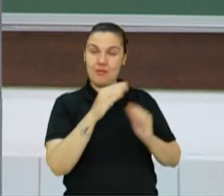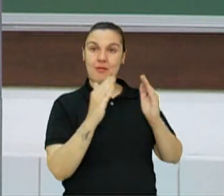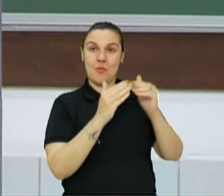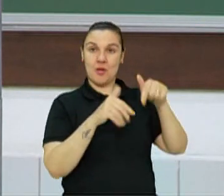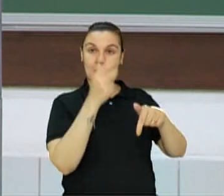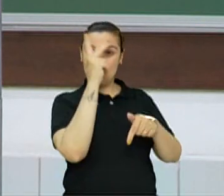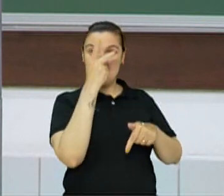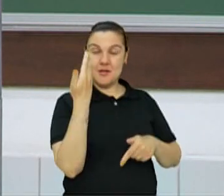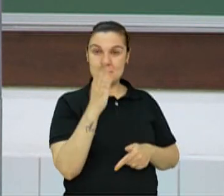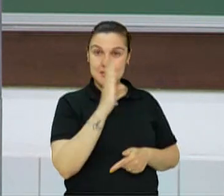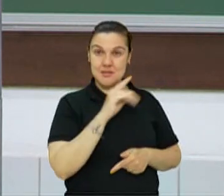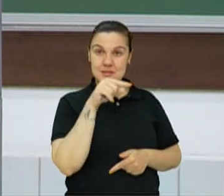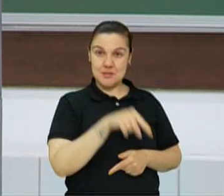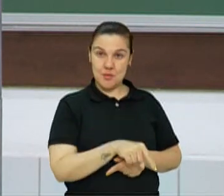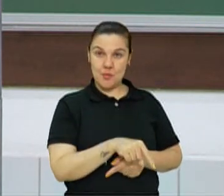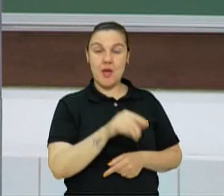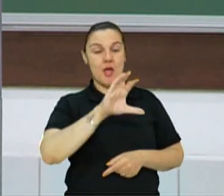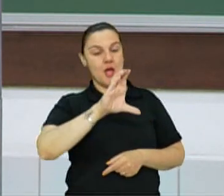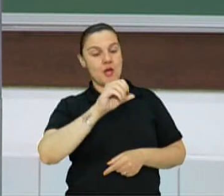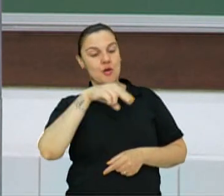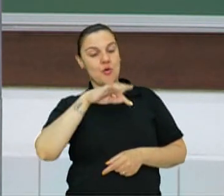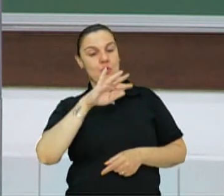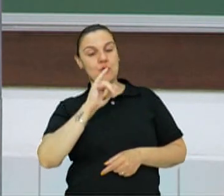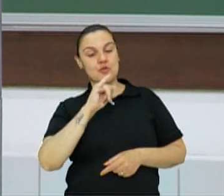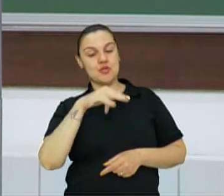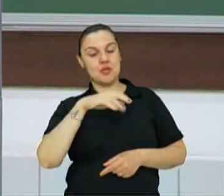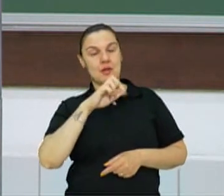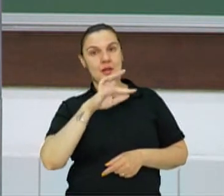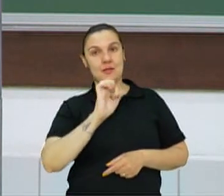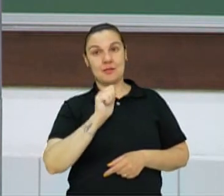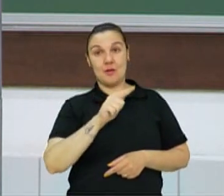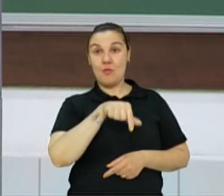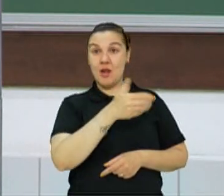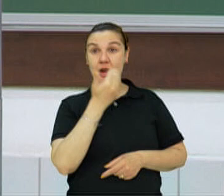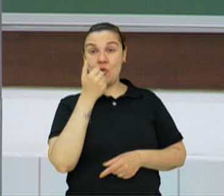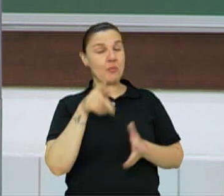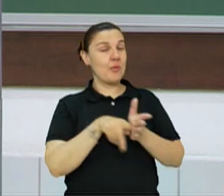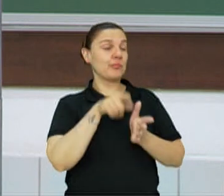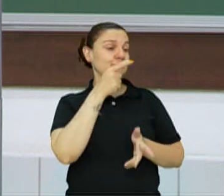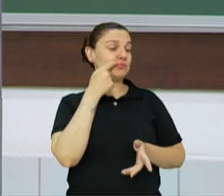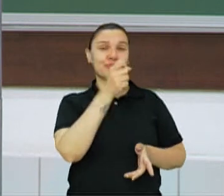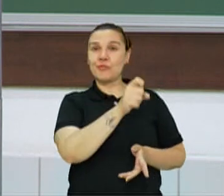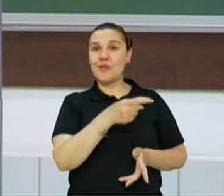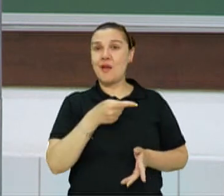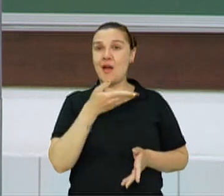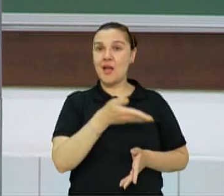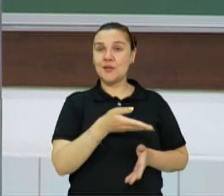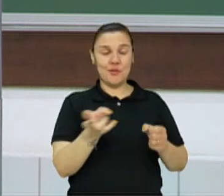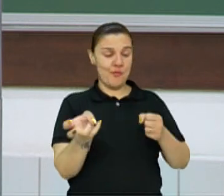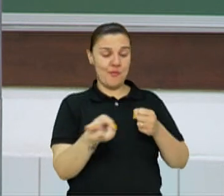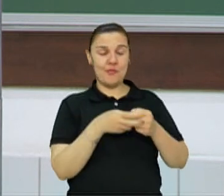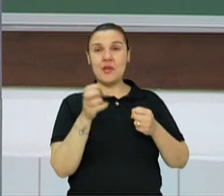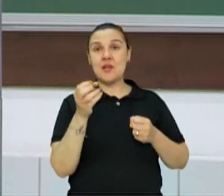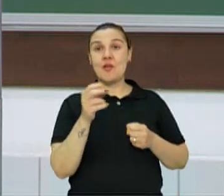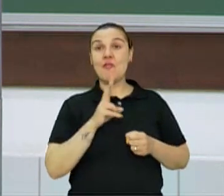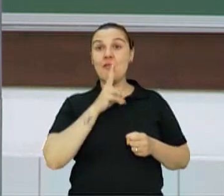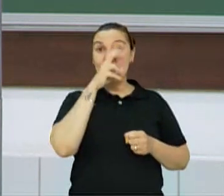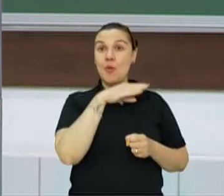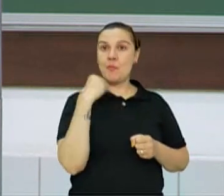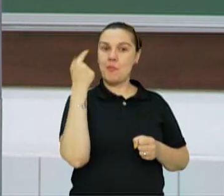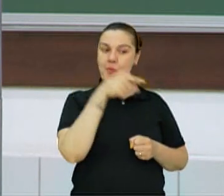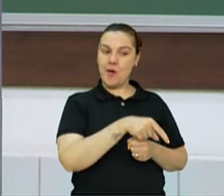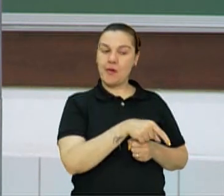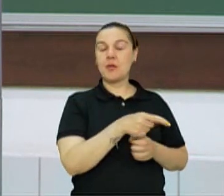são chamadas de jararacas continentais. Elas se alimentam basicamente de roedores. E aí o veneno delas precisa ser forte para